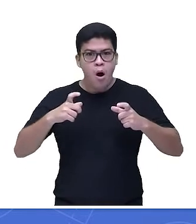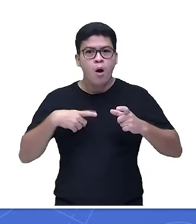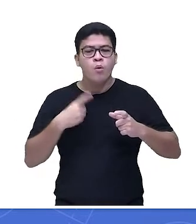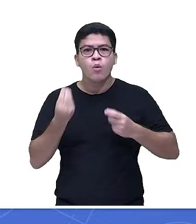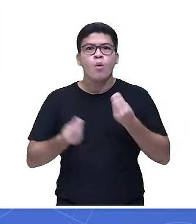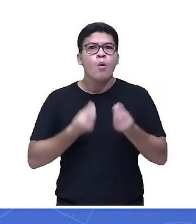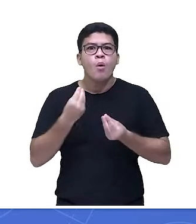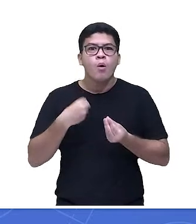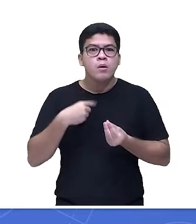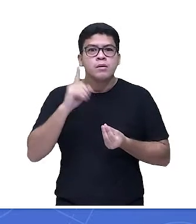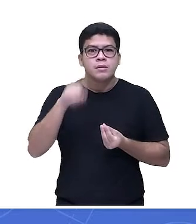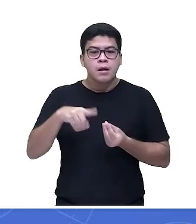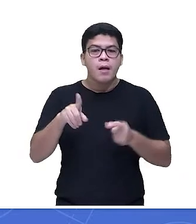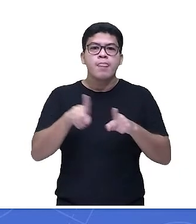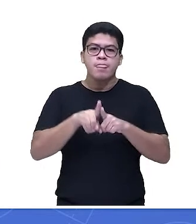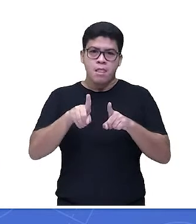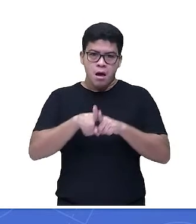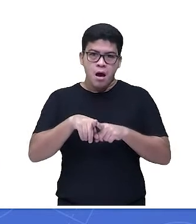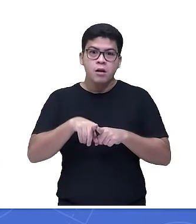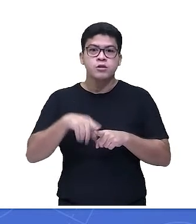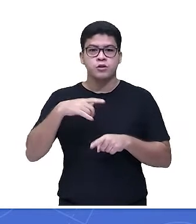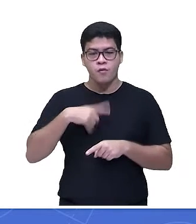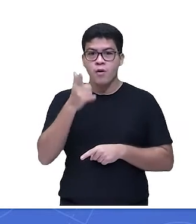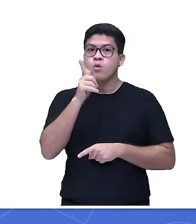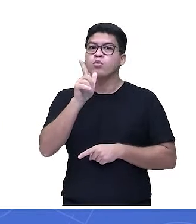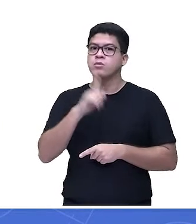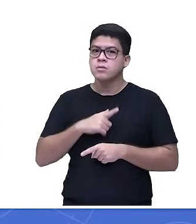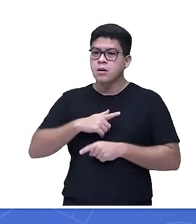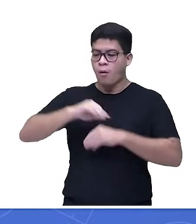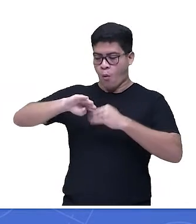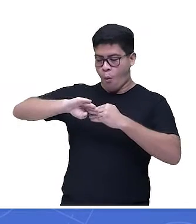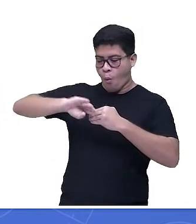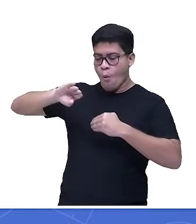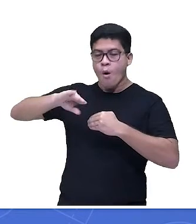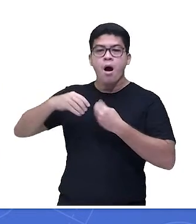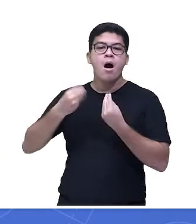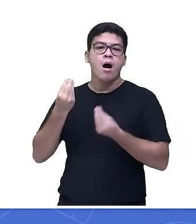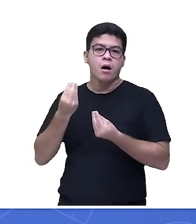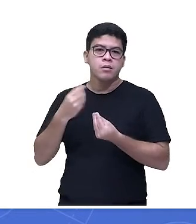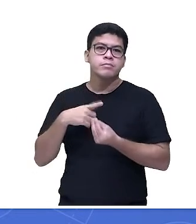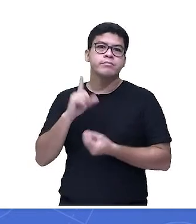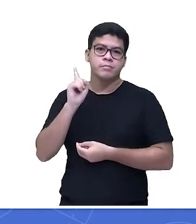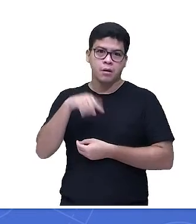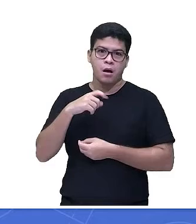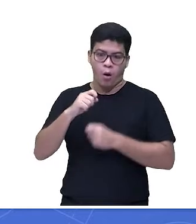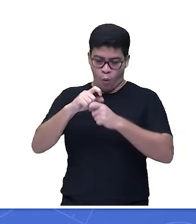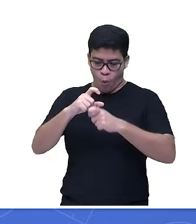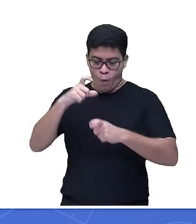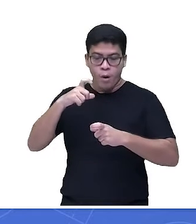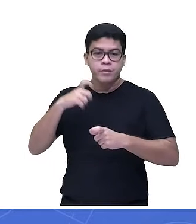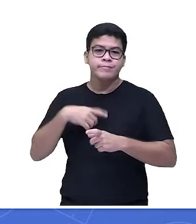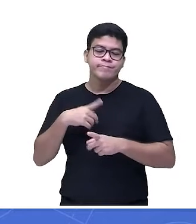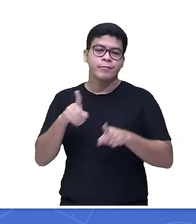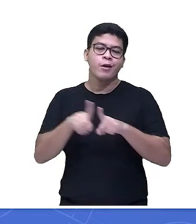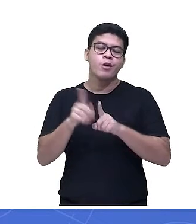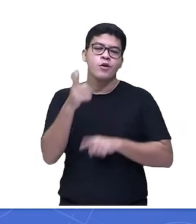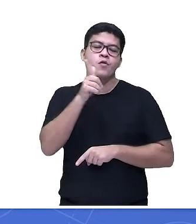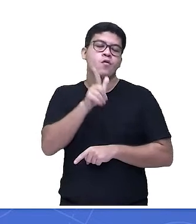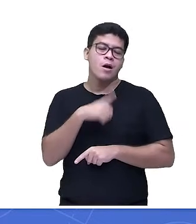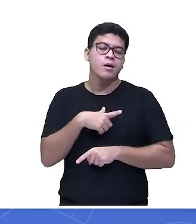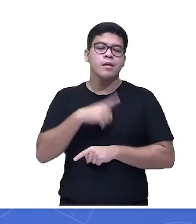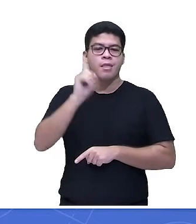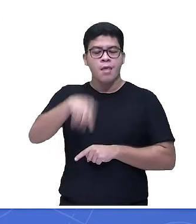colocar numa centrífuga. Então, o leite e o sangue com uma lente de ampliação confirma que